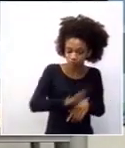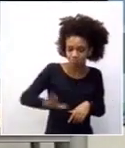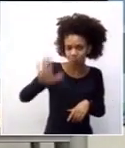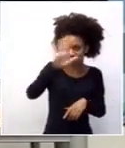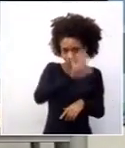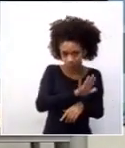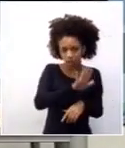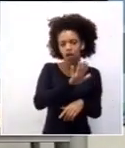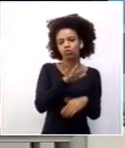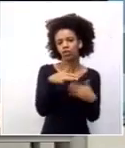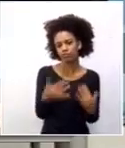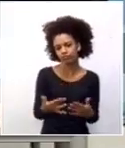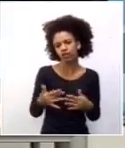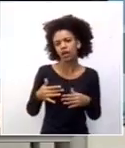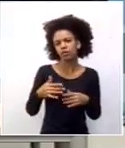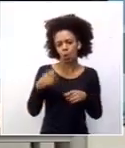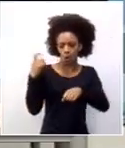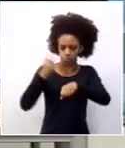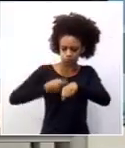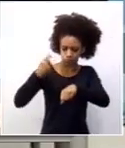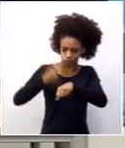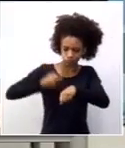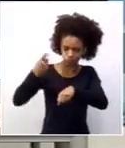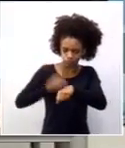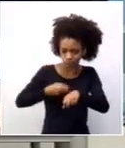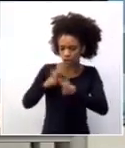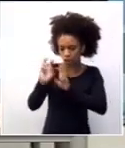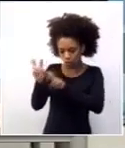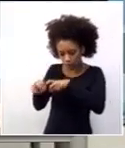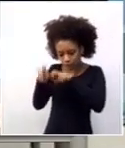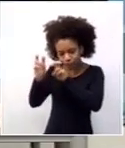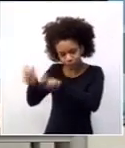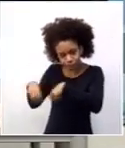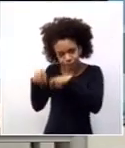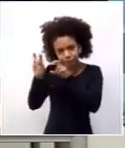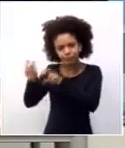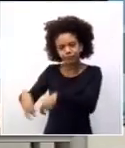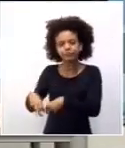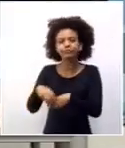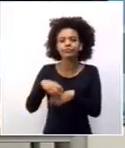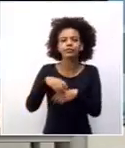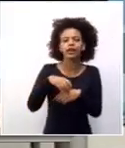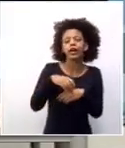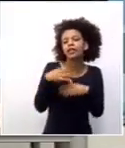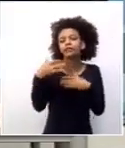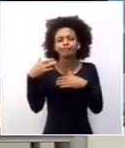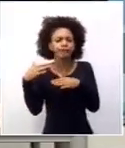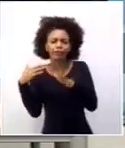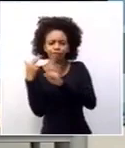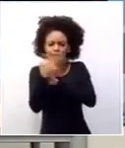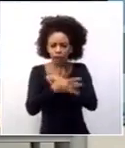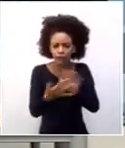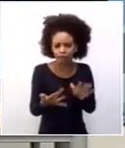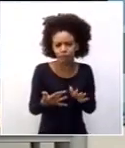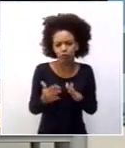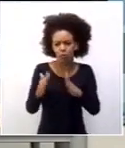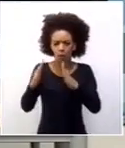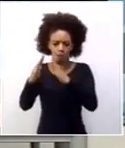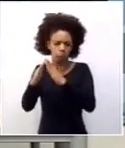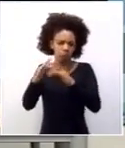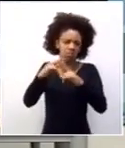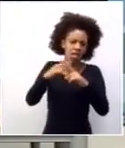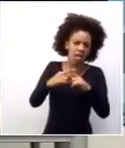grandes obras públicas, vai construir os canais de irrigação, os diques e outras coisas também, como templos e